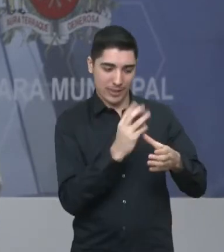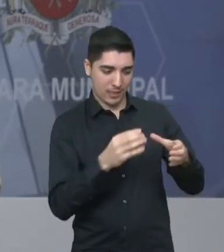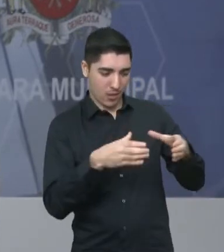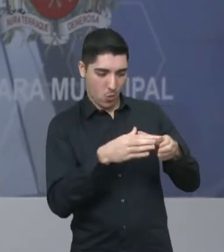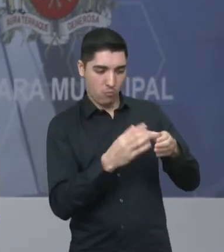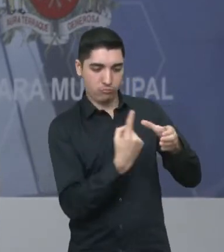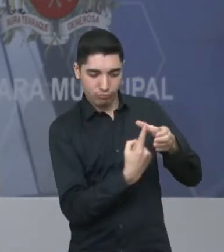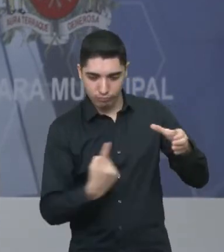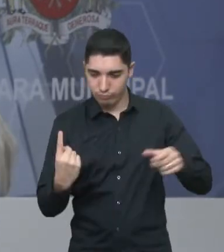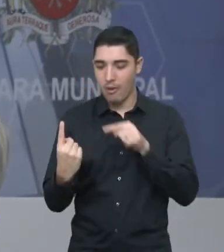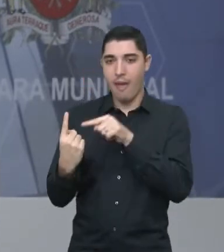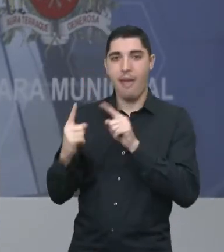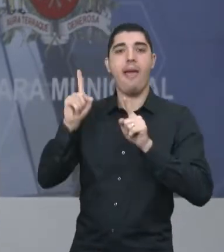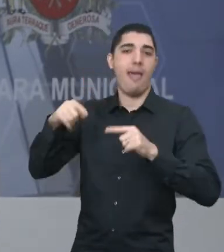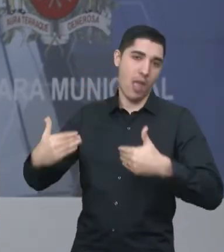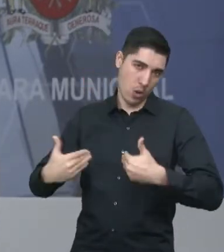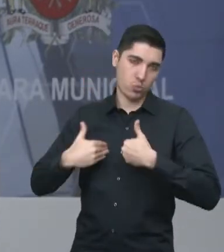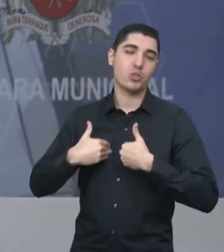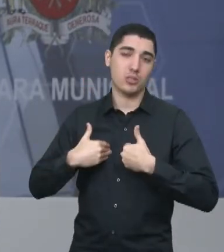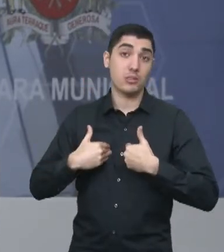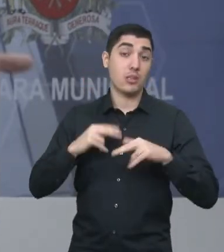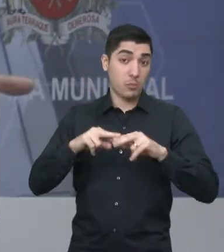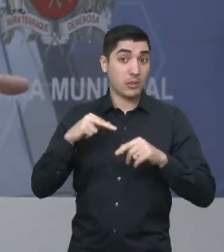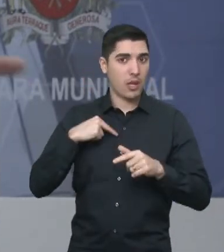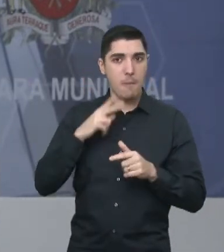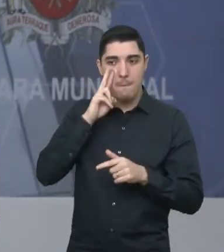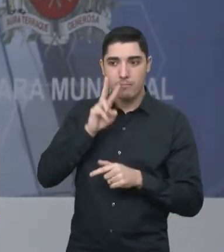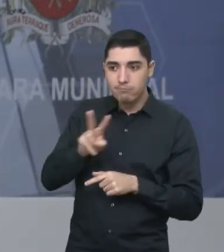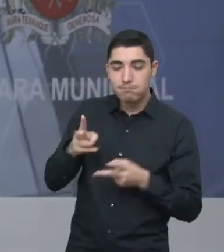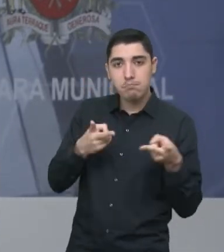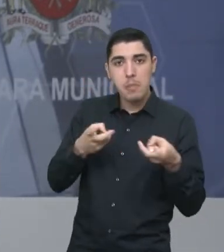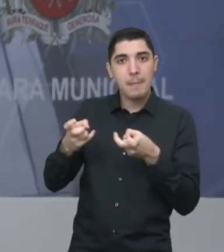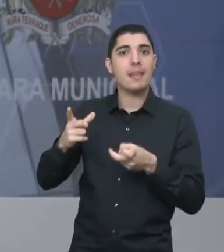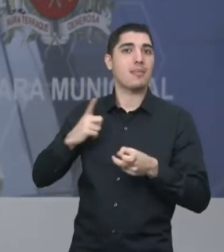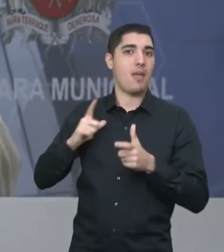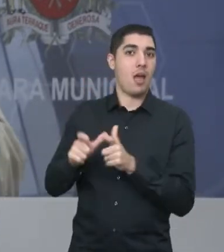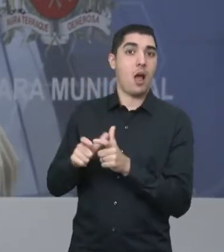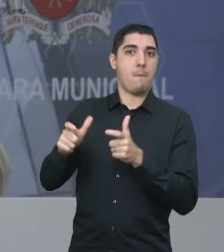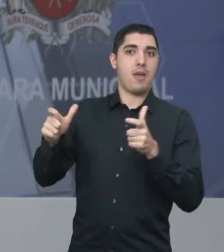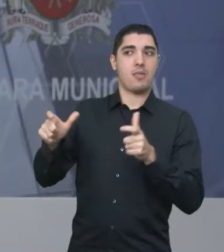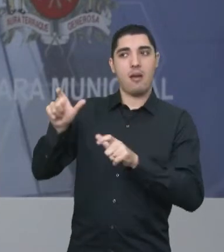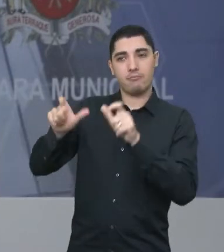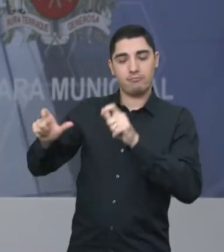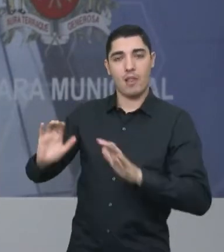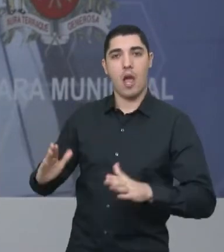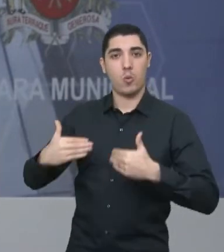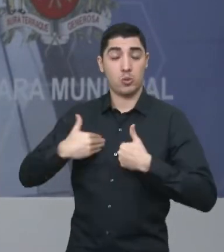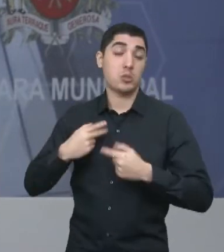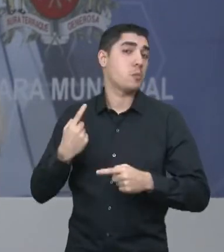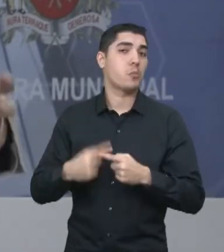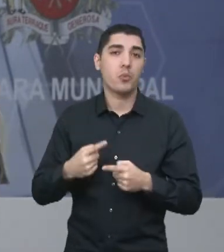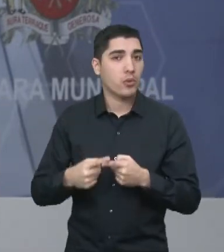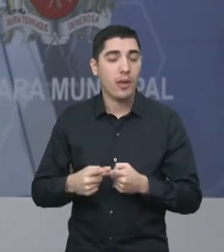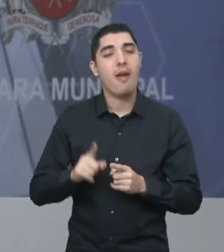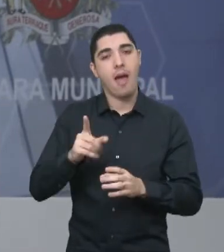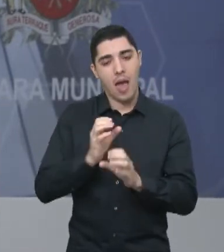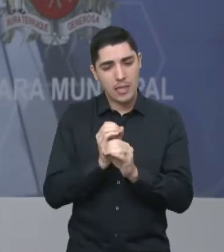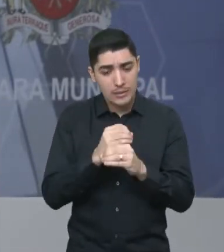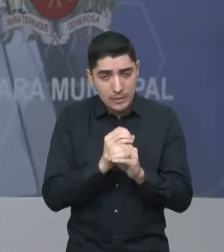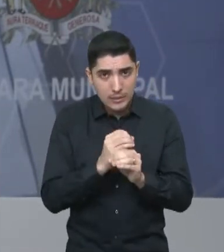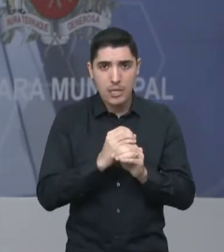um número que está aumentando. E está aumentando porque a ciência, né, a medicina começou a